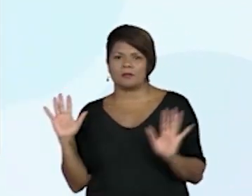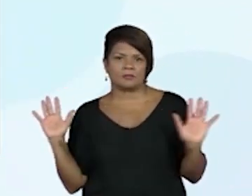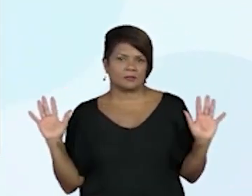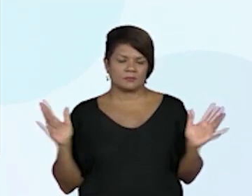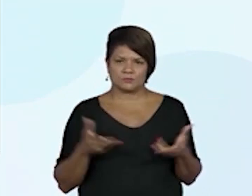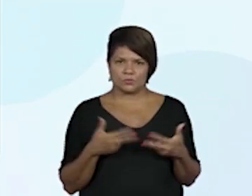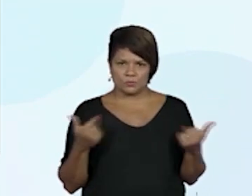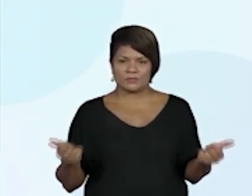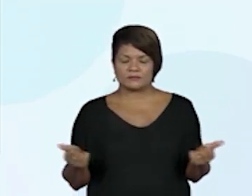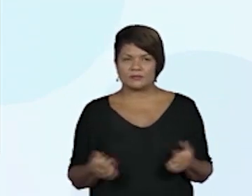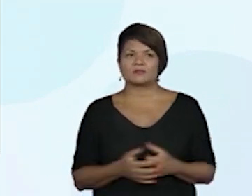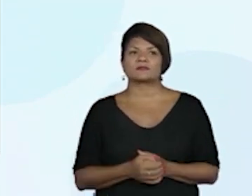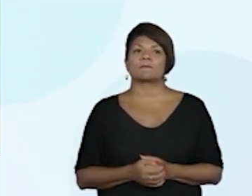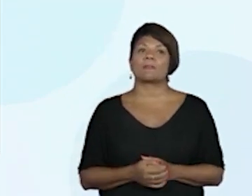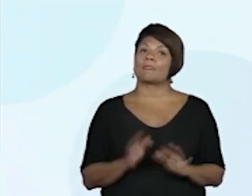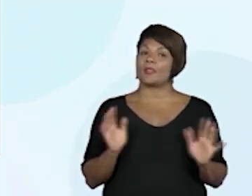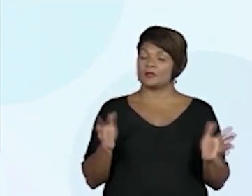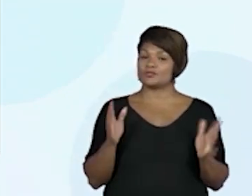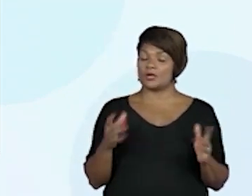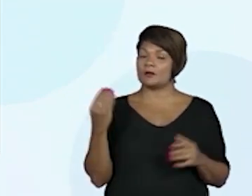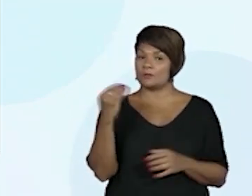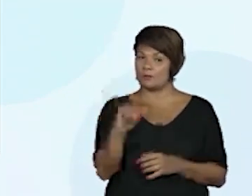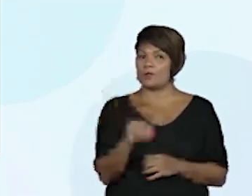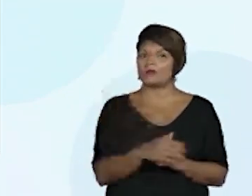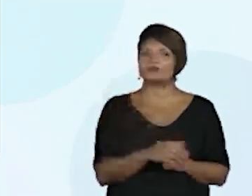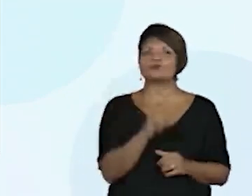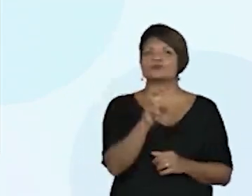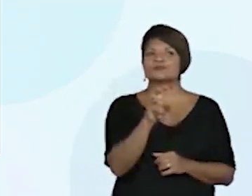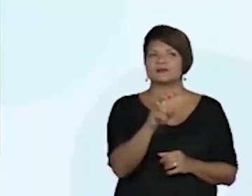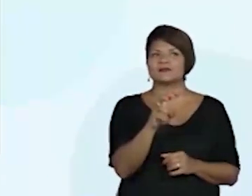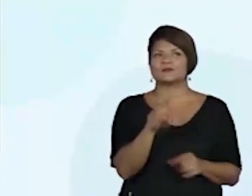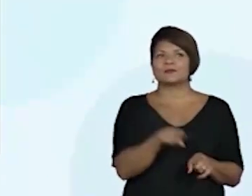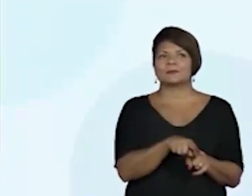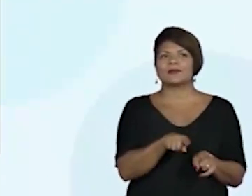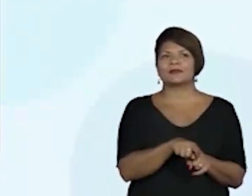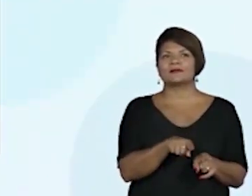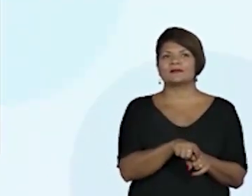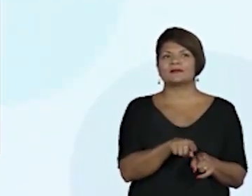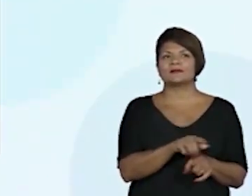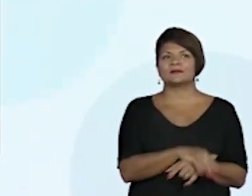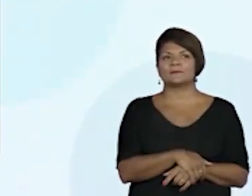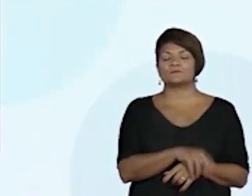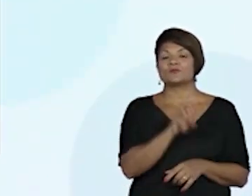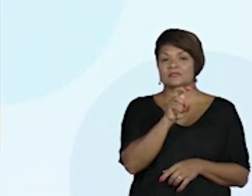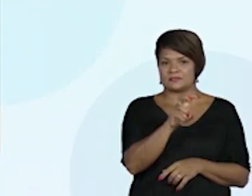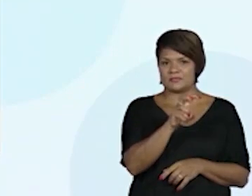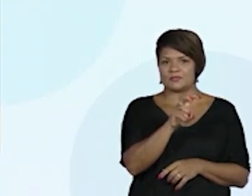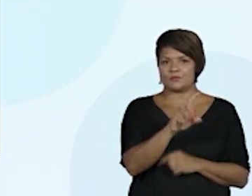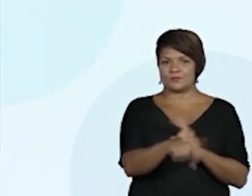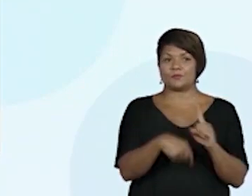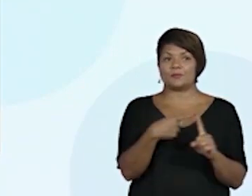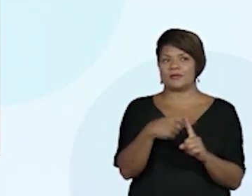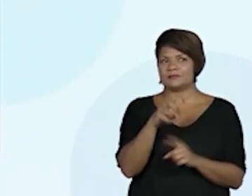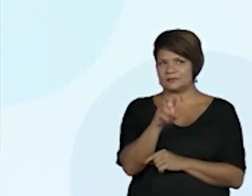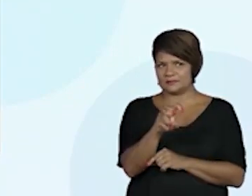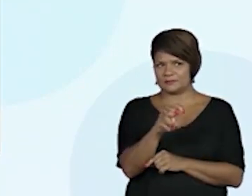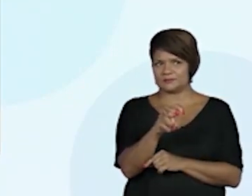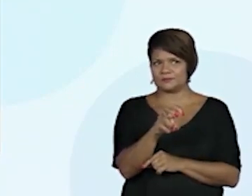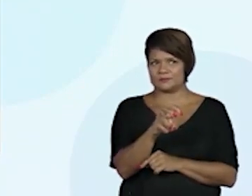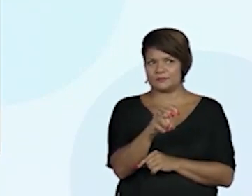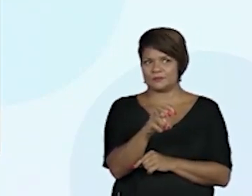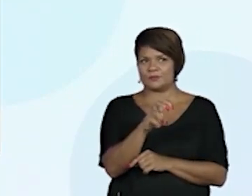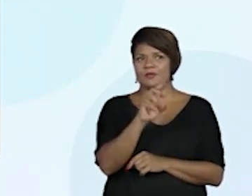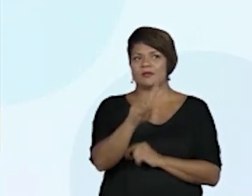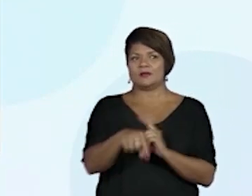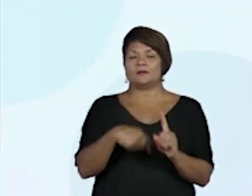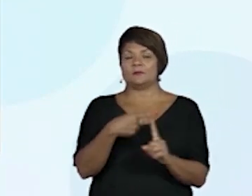Eles colocaram ali do 5. Sim, também. Ó. Vamos pôr do 5? Olha lá, 5. Mais 5. Mais